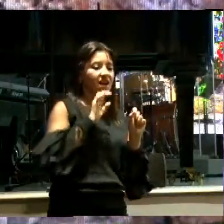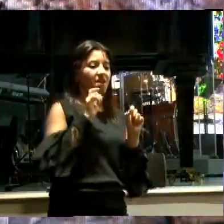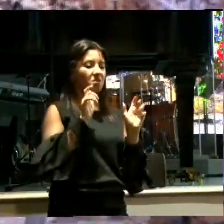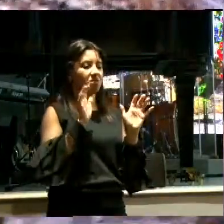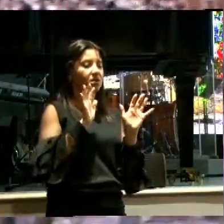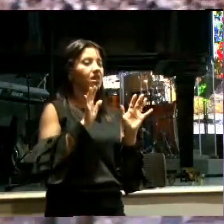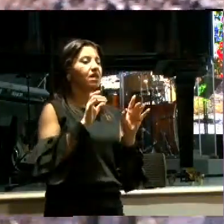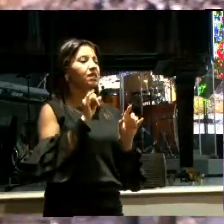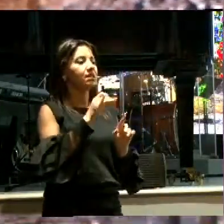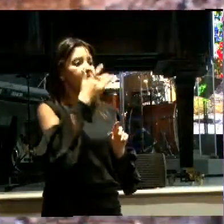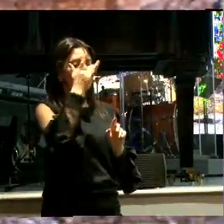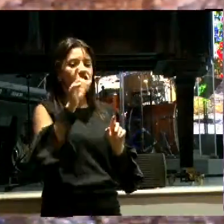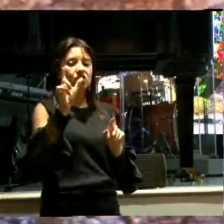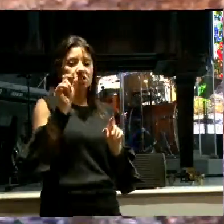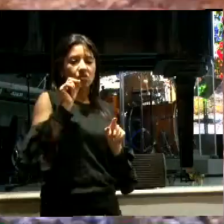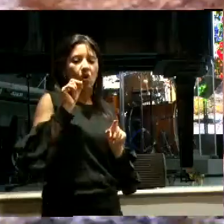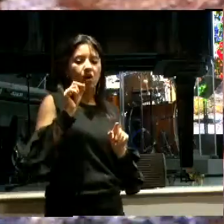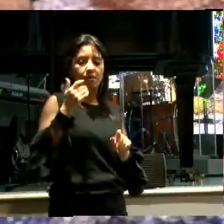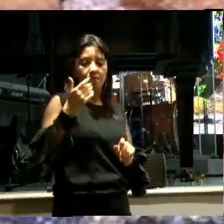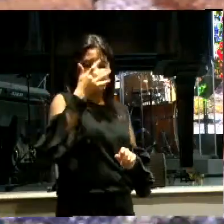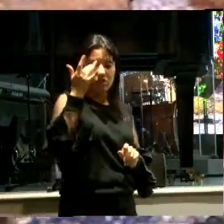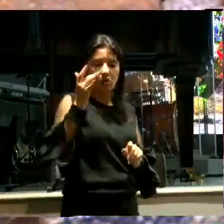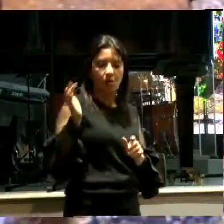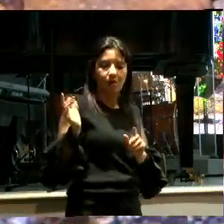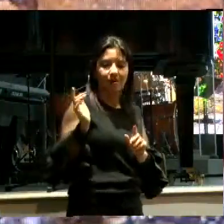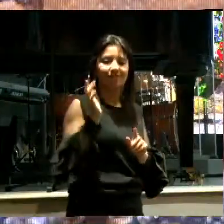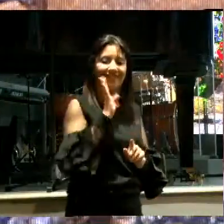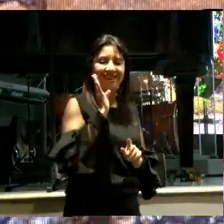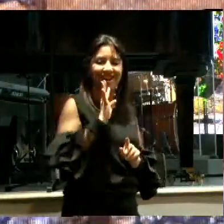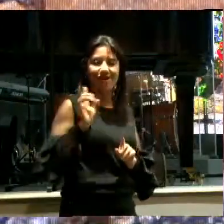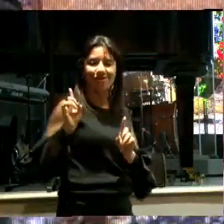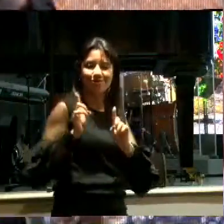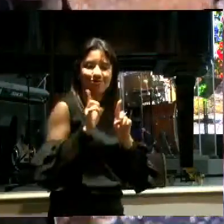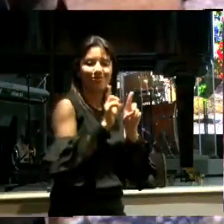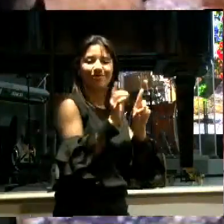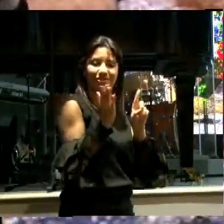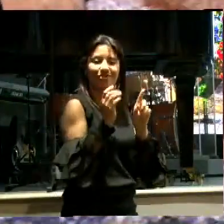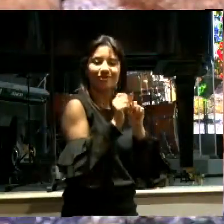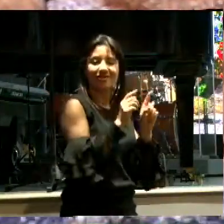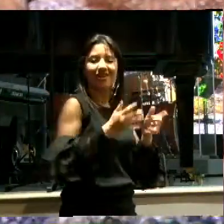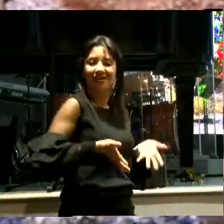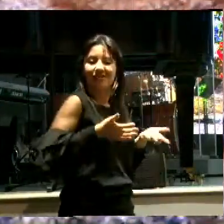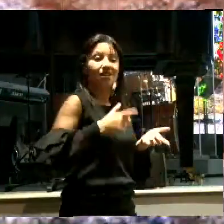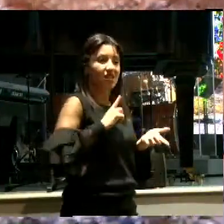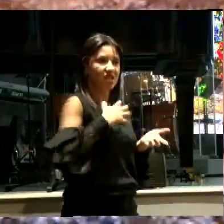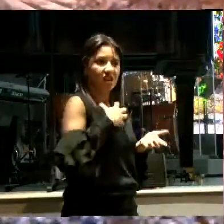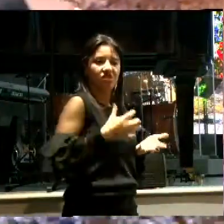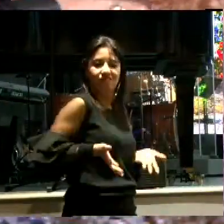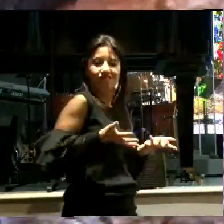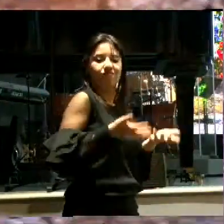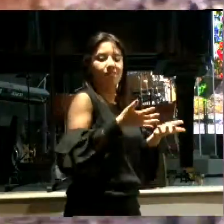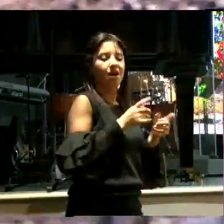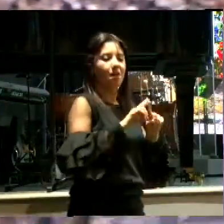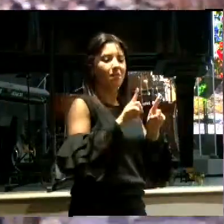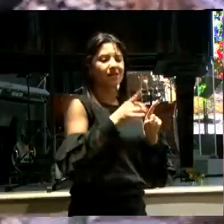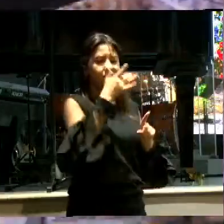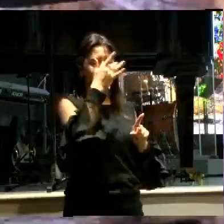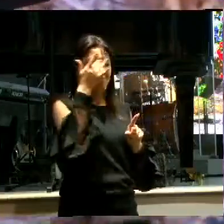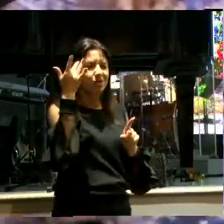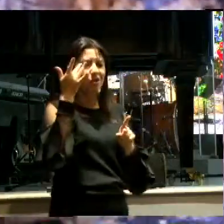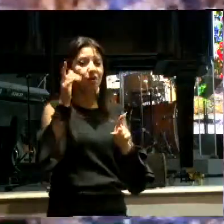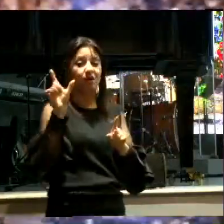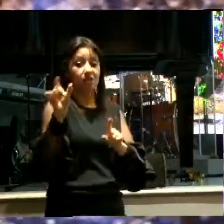nós decidimos andar com gente pessimista, a gente passa a ficar pessimista. Mas quando nós decidimos andar com